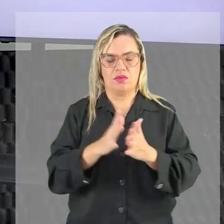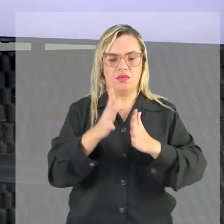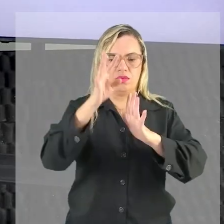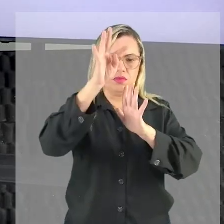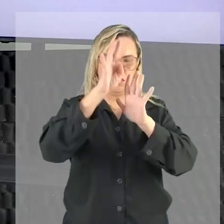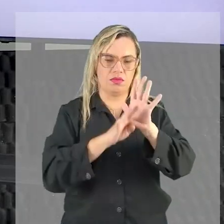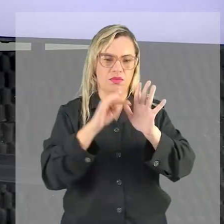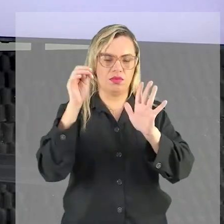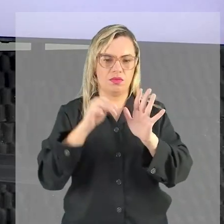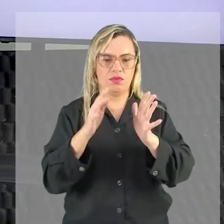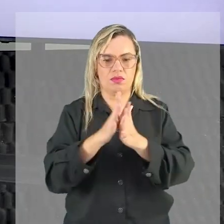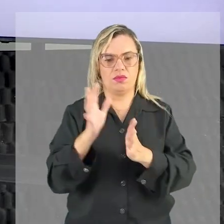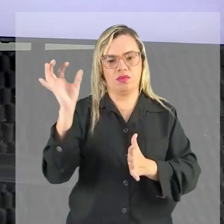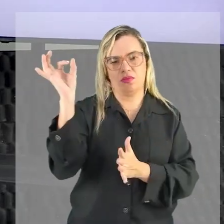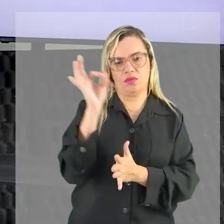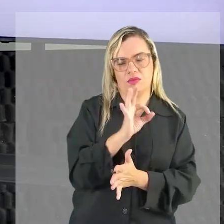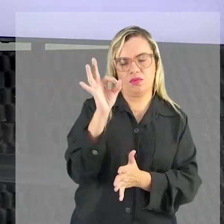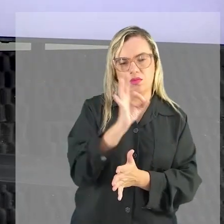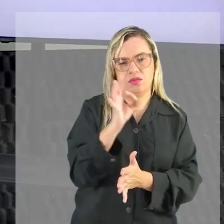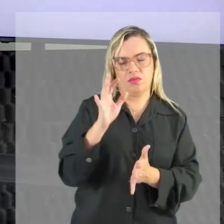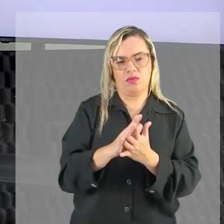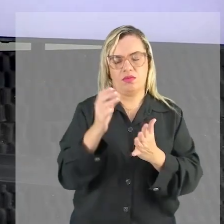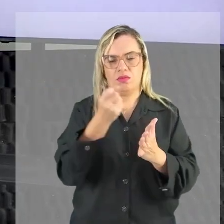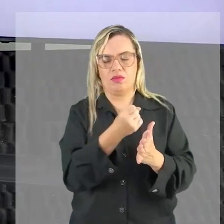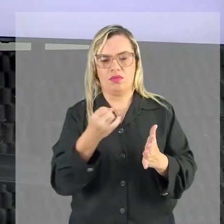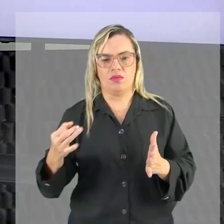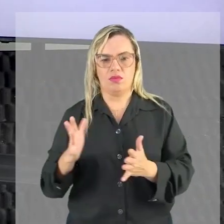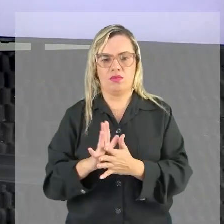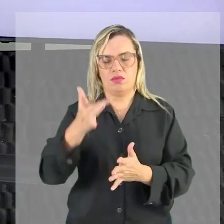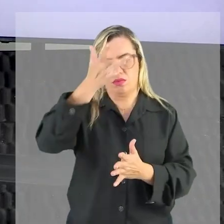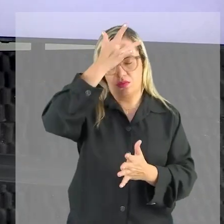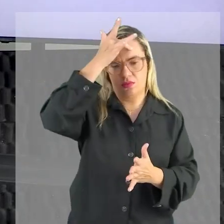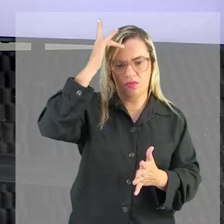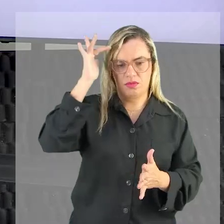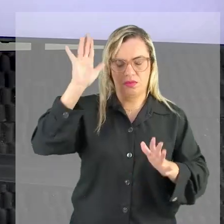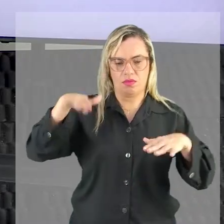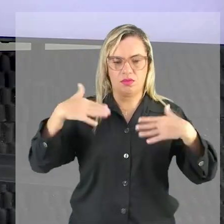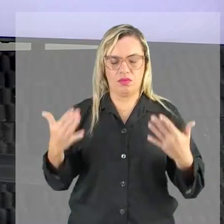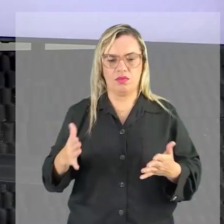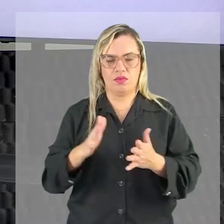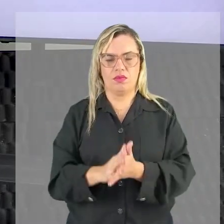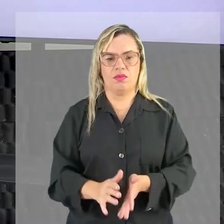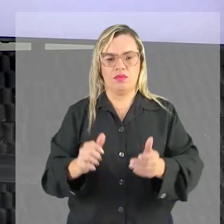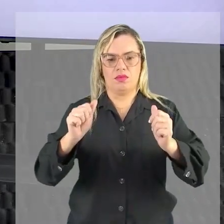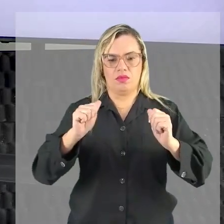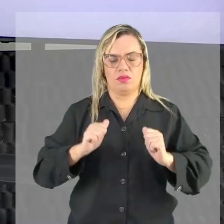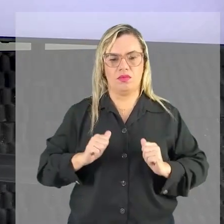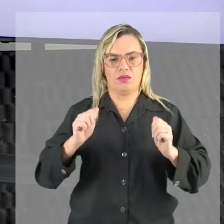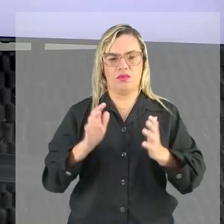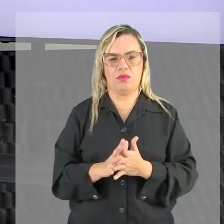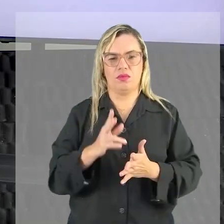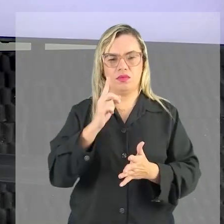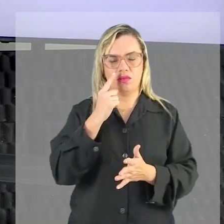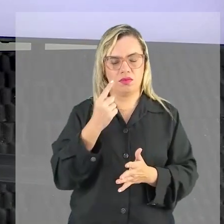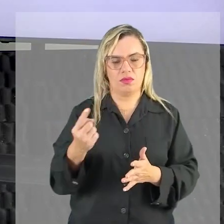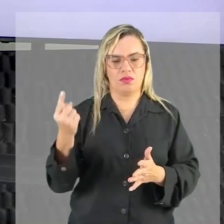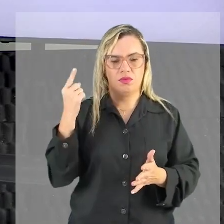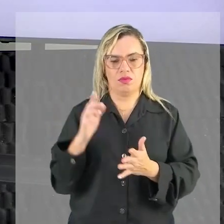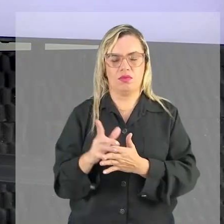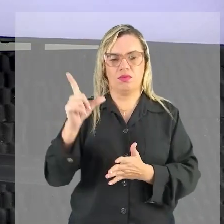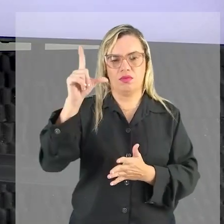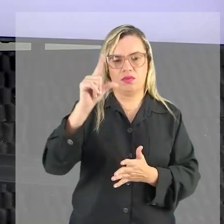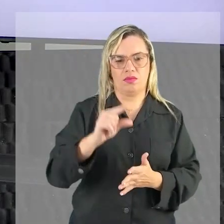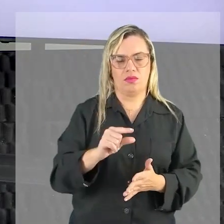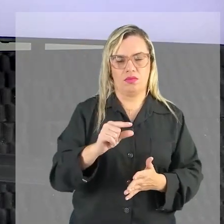está falando dos percentuais, da quantidade de pessoas que são sedentárias. Observa-se que quando